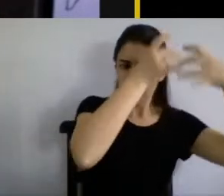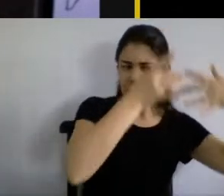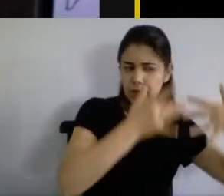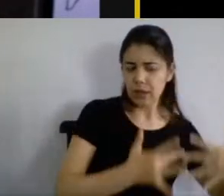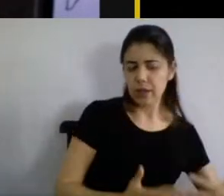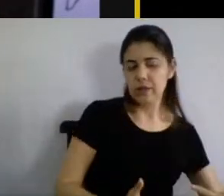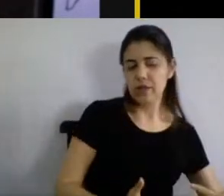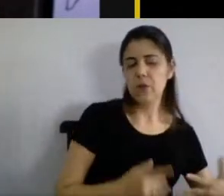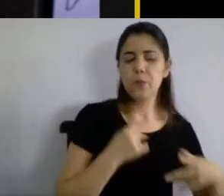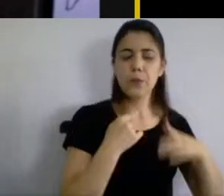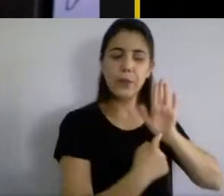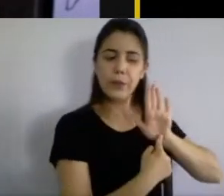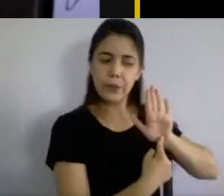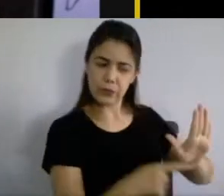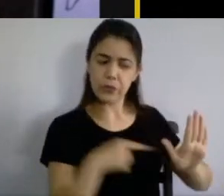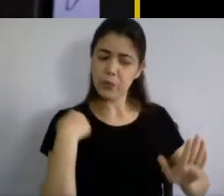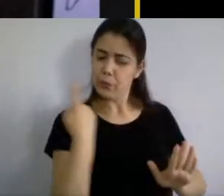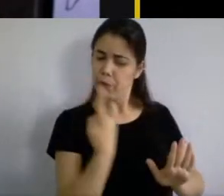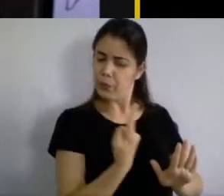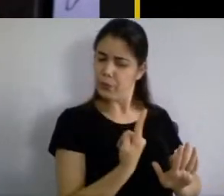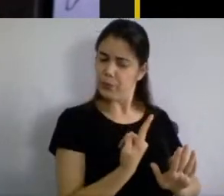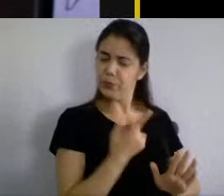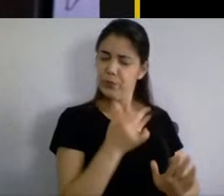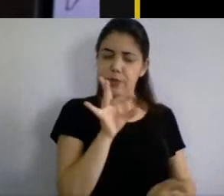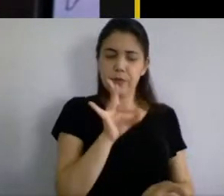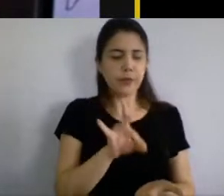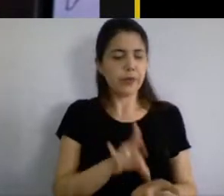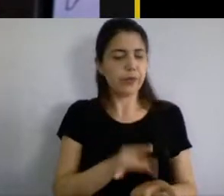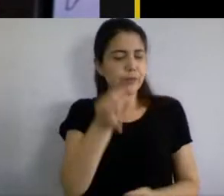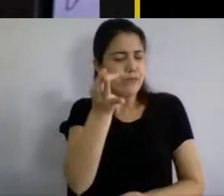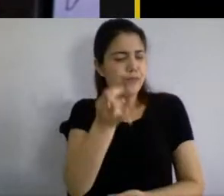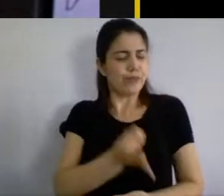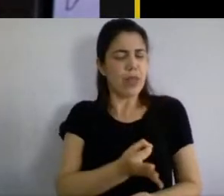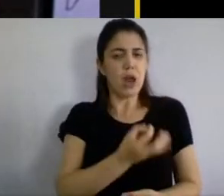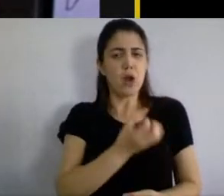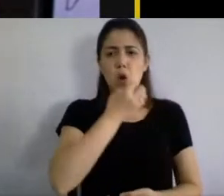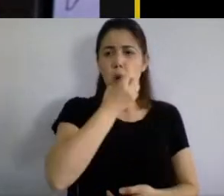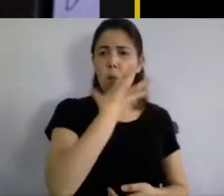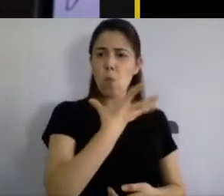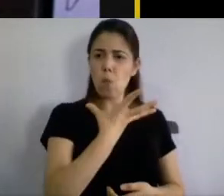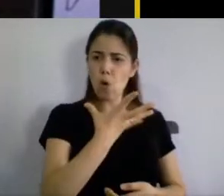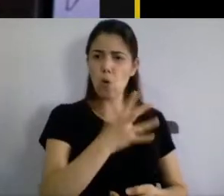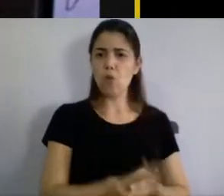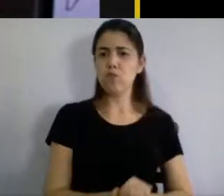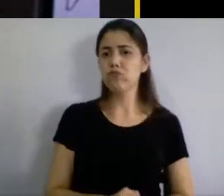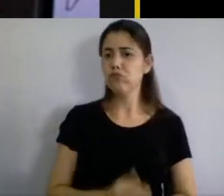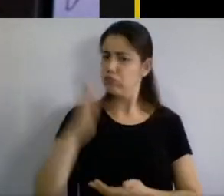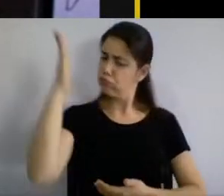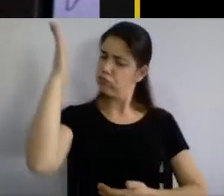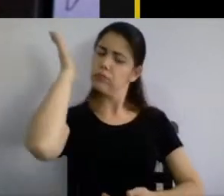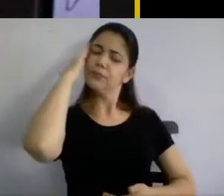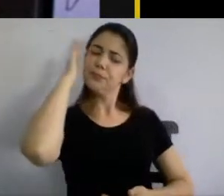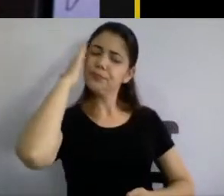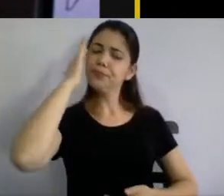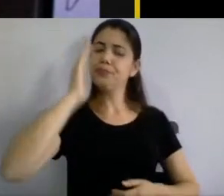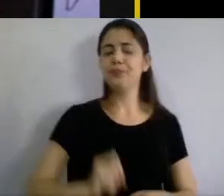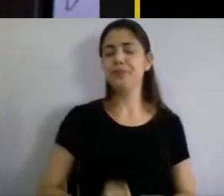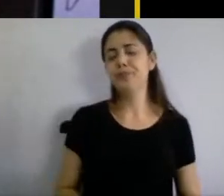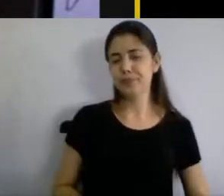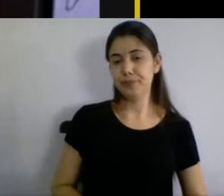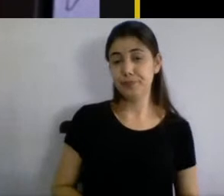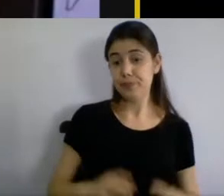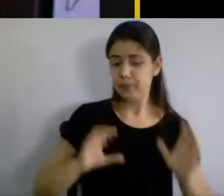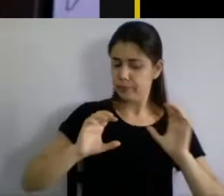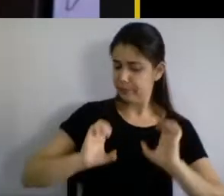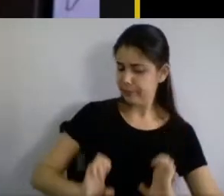bom, prudente, sábio, digno, autorizado a falar. E nós compomos